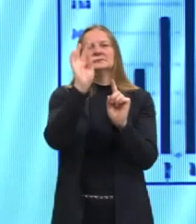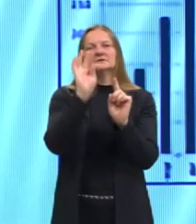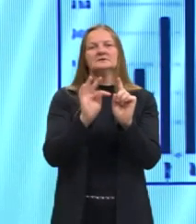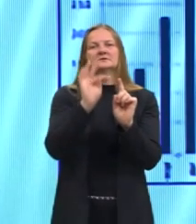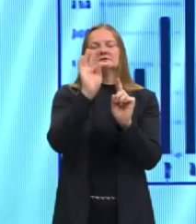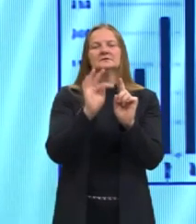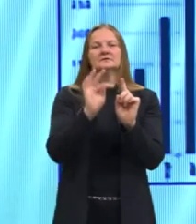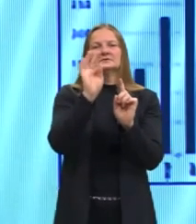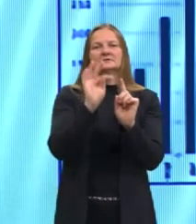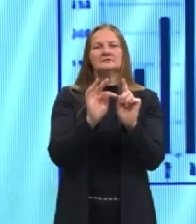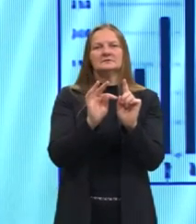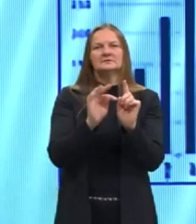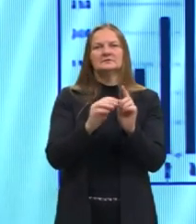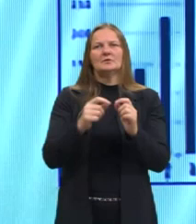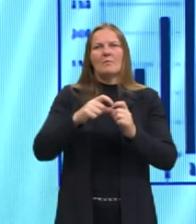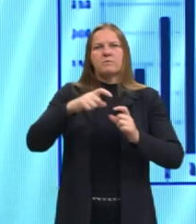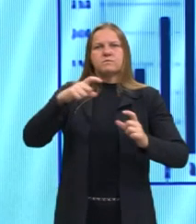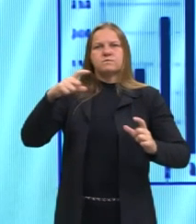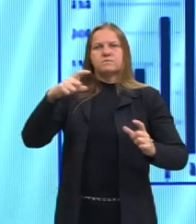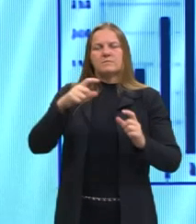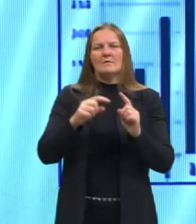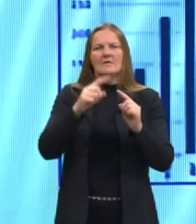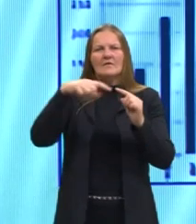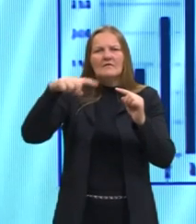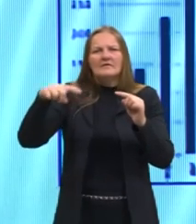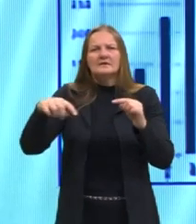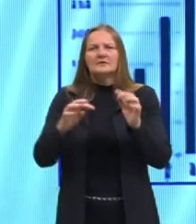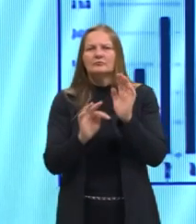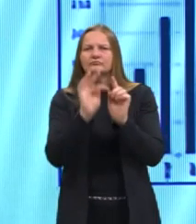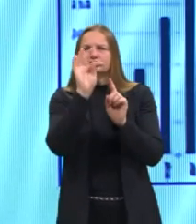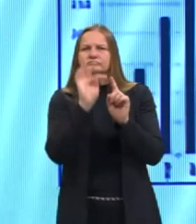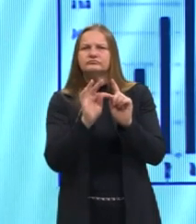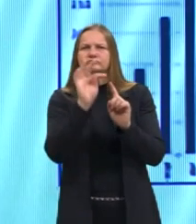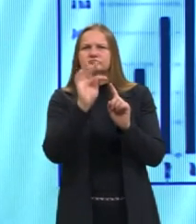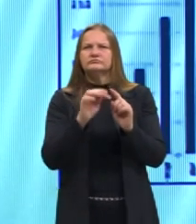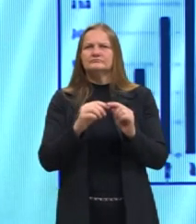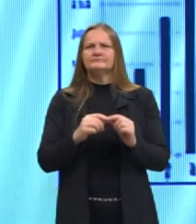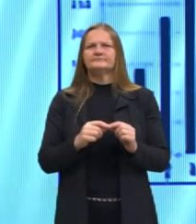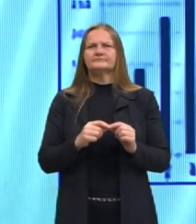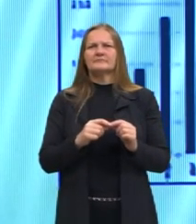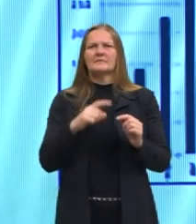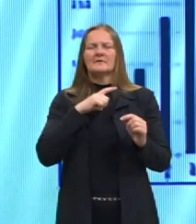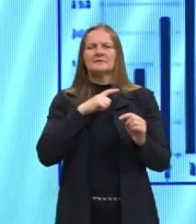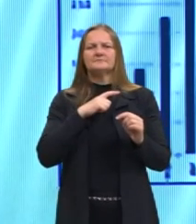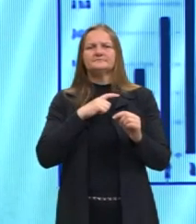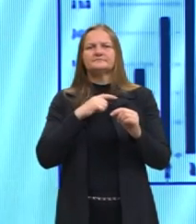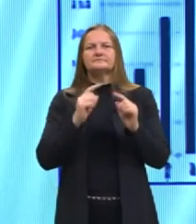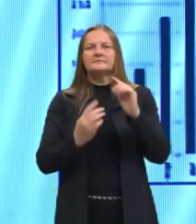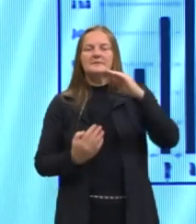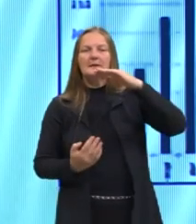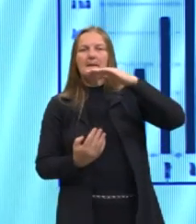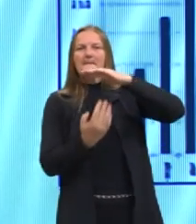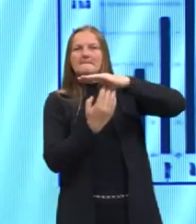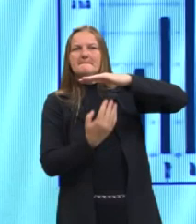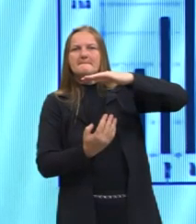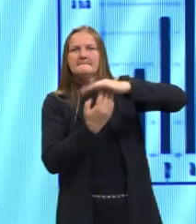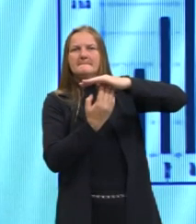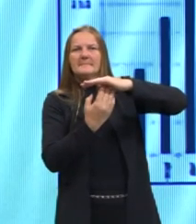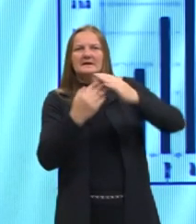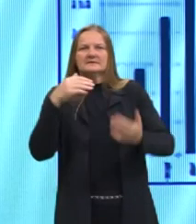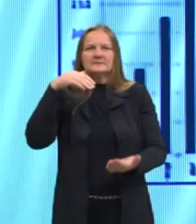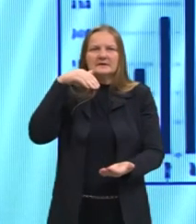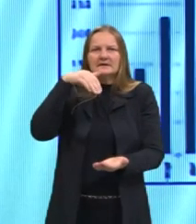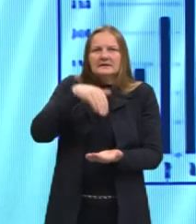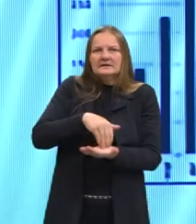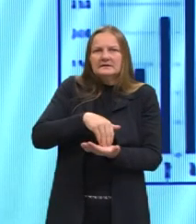uma ampla é uma variação térmica um pouco alta né O que a gente tem aqui entre a máxima e a mínima aqui um pouquinho